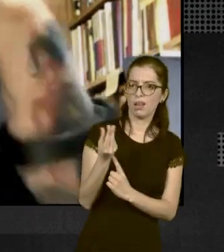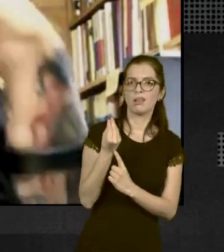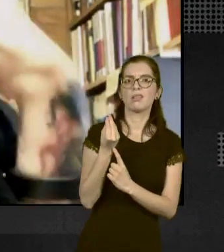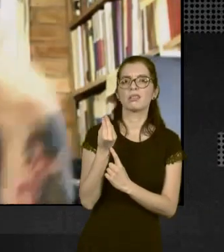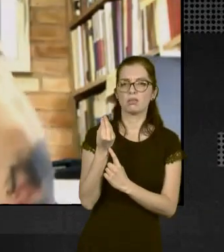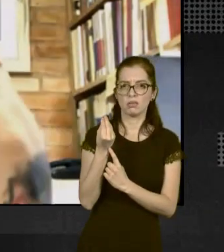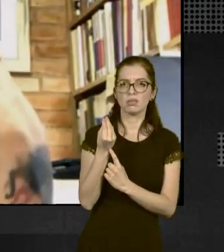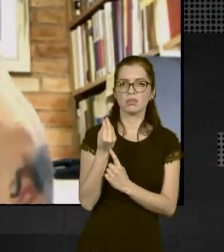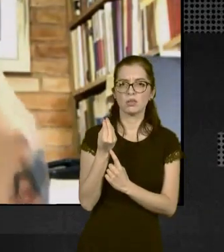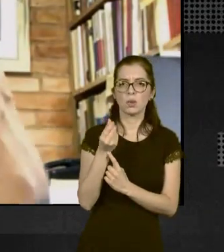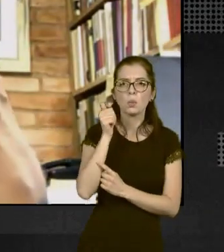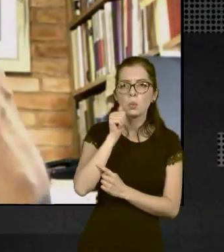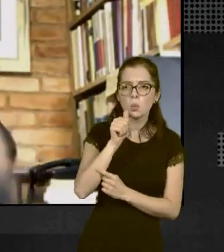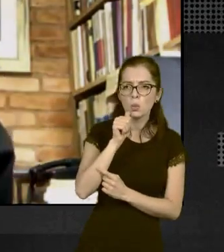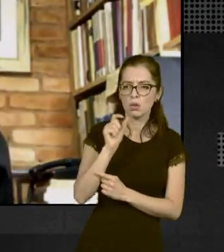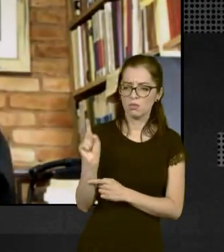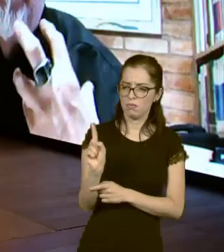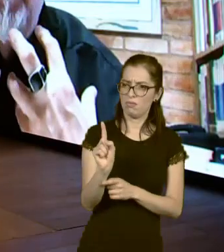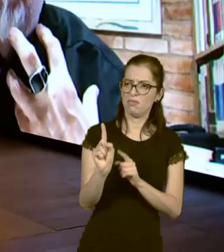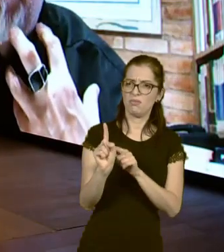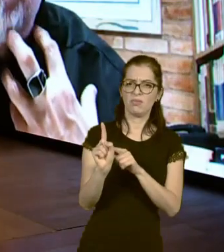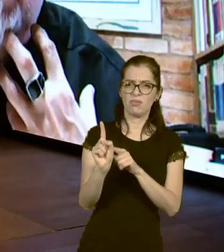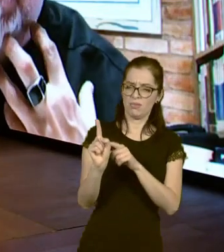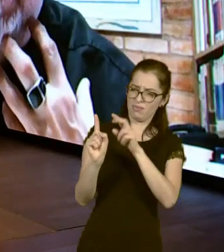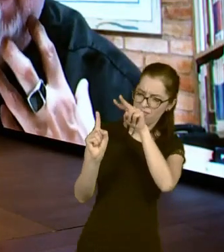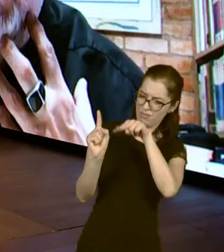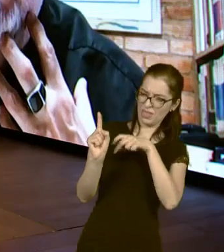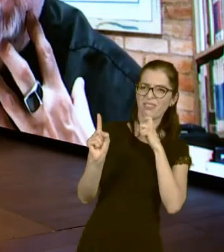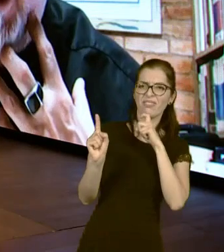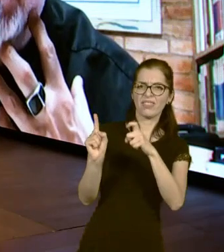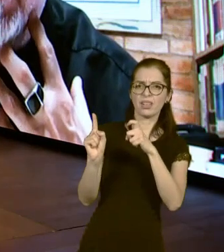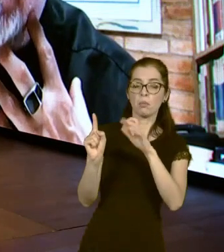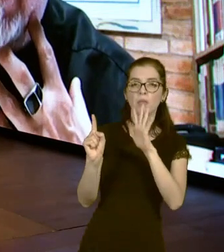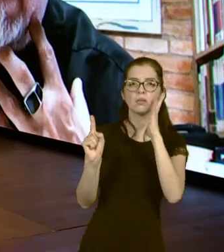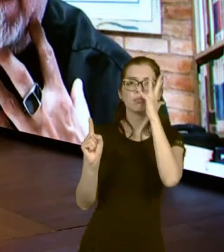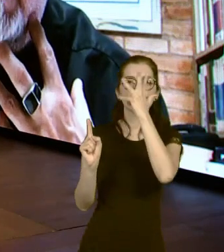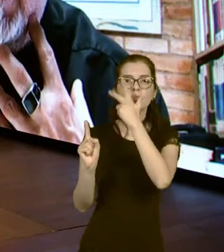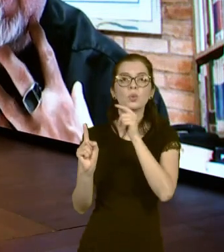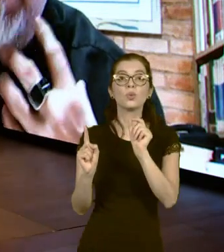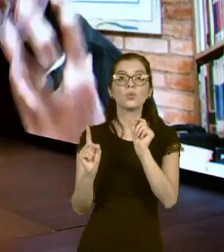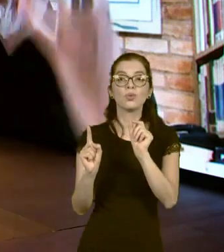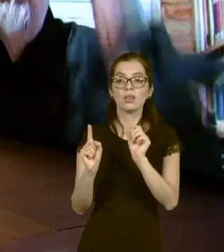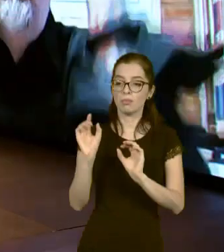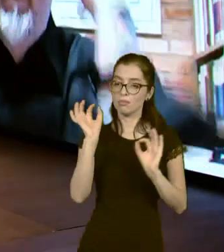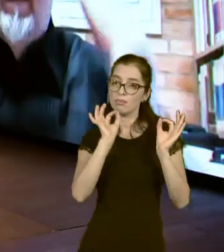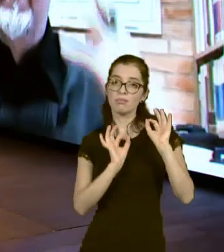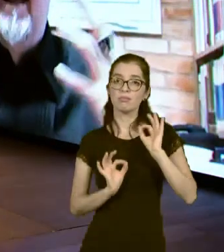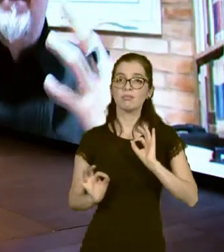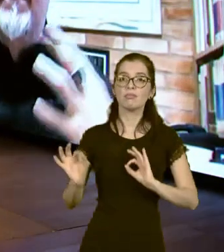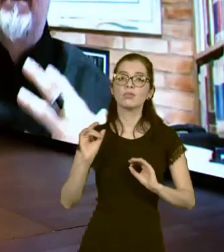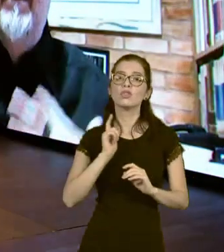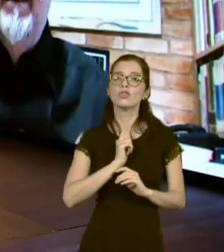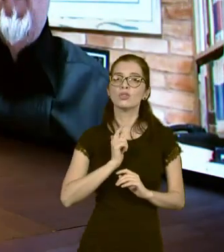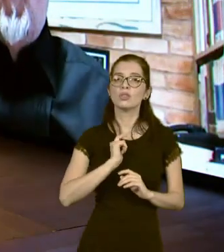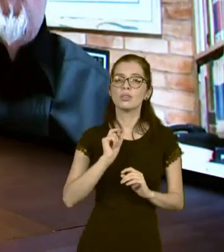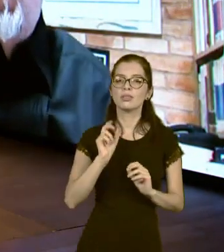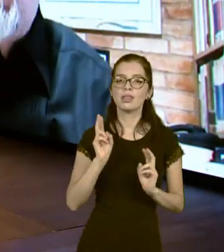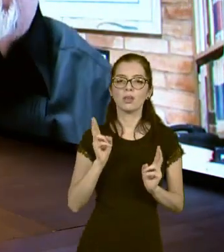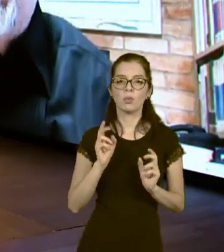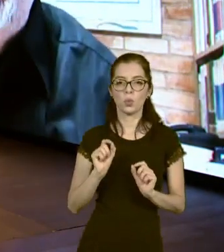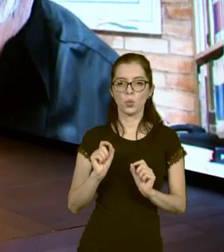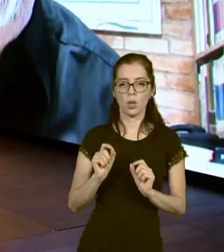Cássia é tua parceira eterna, né? A Cássia é minha irmã, né, cara? Porque eu trabalhava lá na Fundação das Artes, naquela